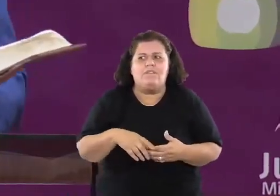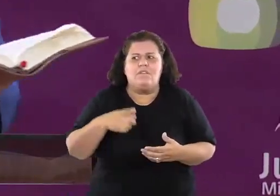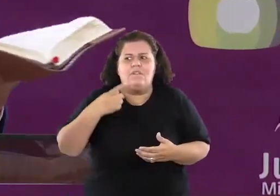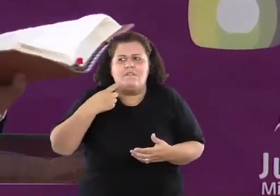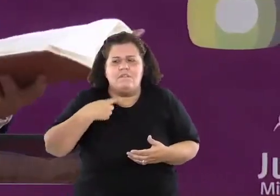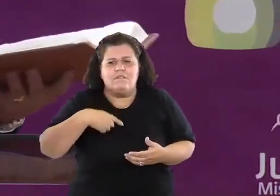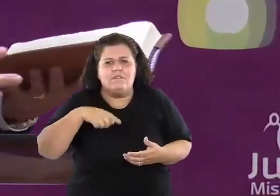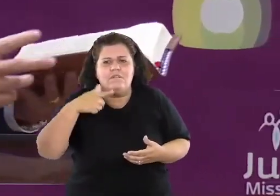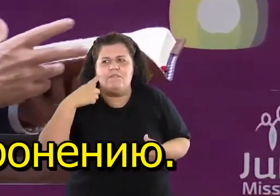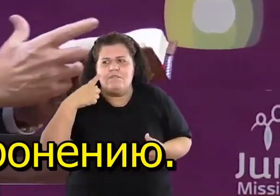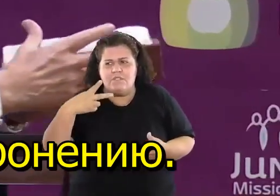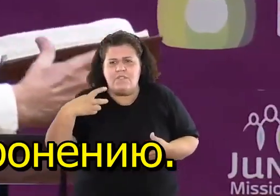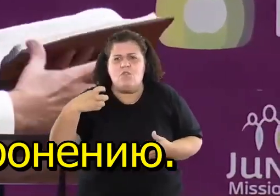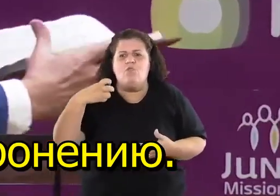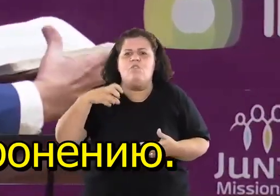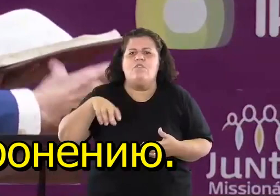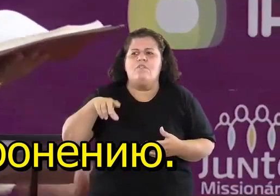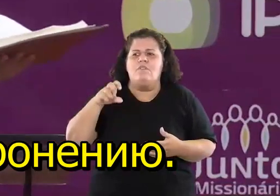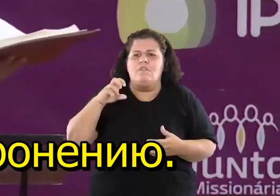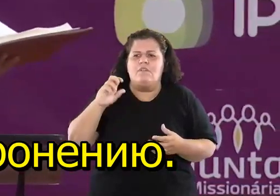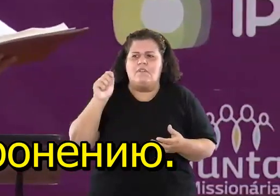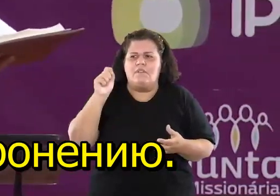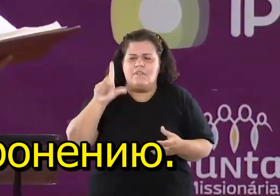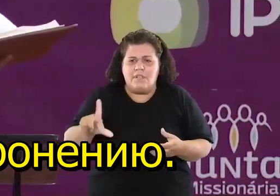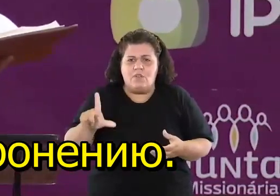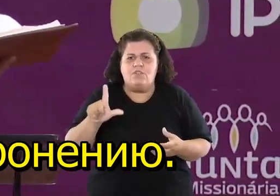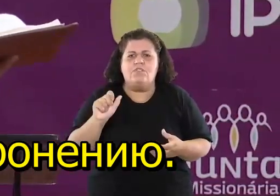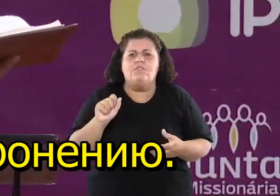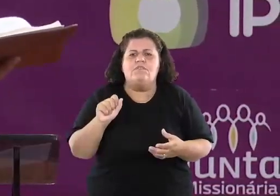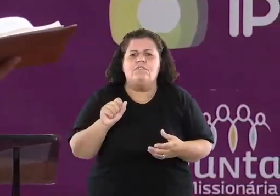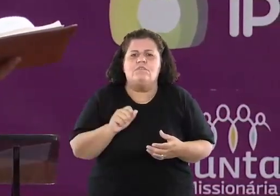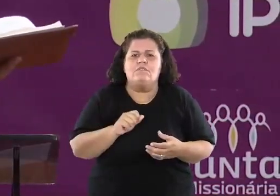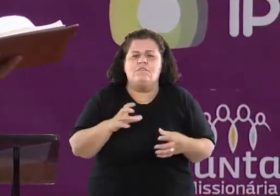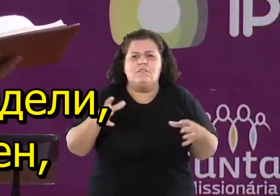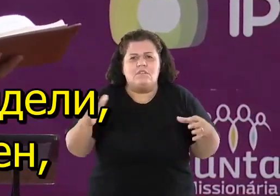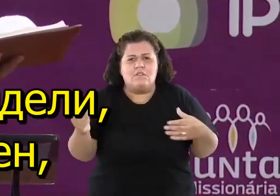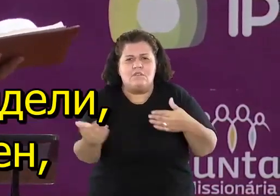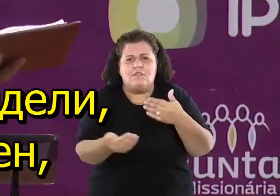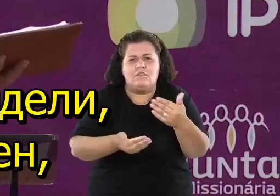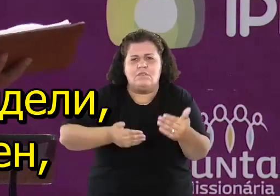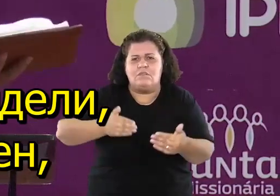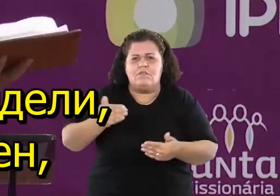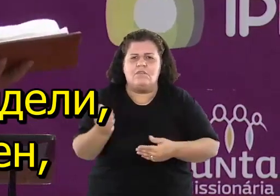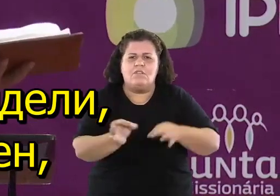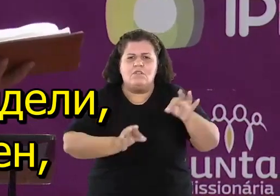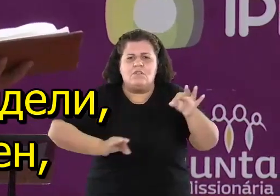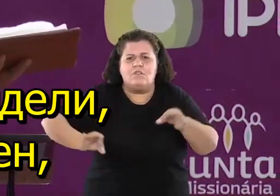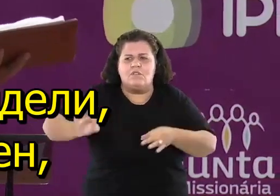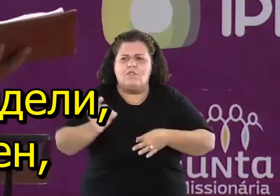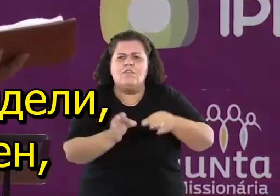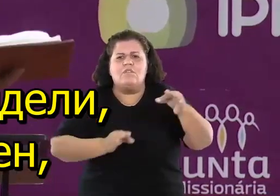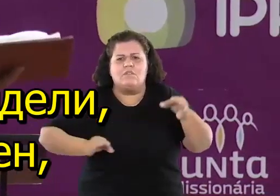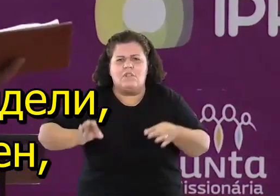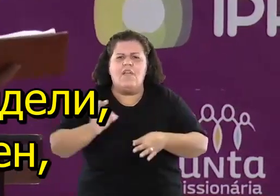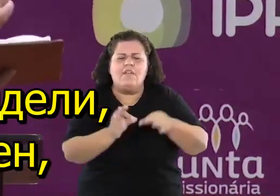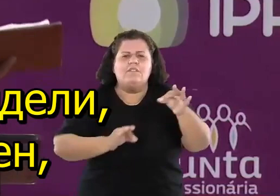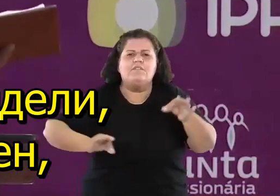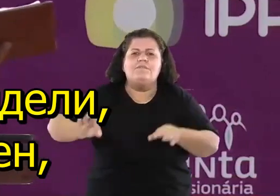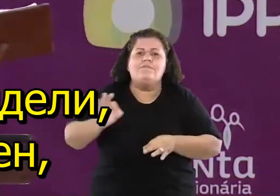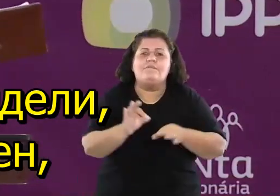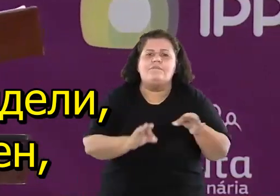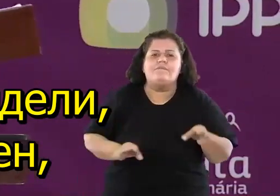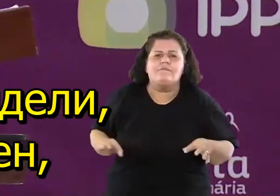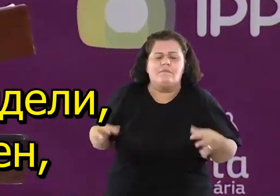para preparar o corpo de Jesus para a sepultura. Mas essas mulheres que estavam vendo onde e como